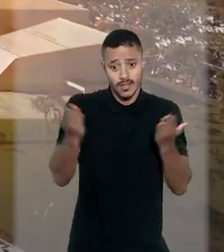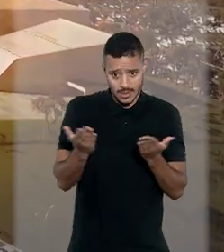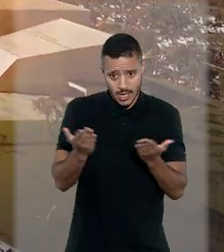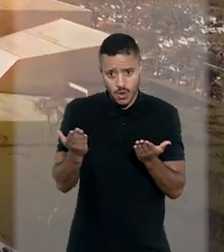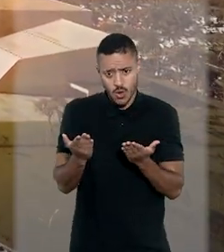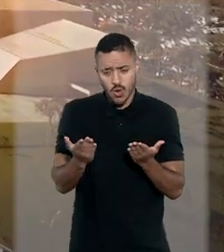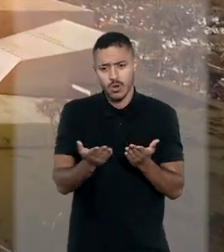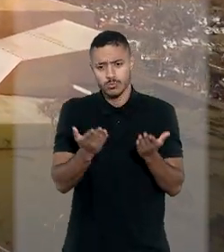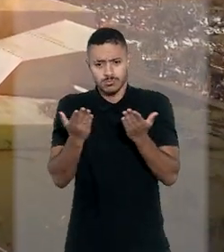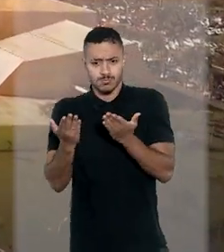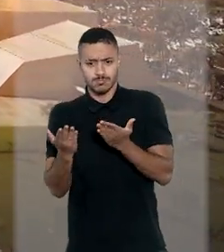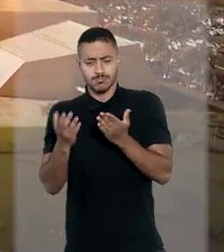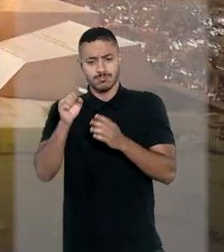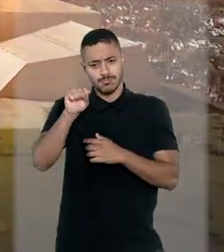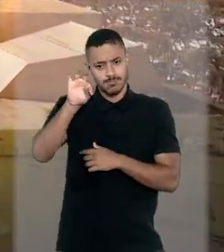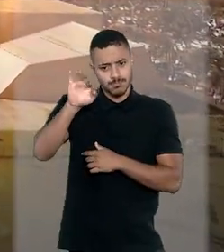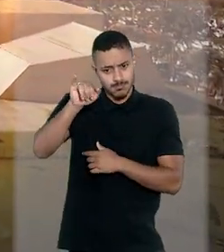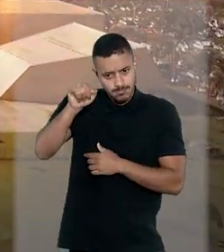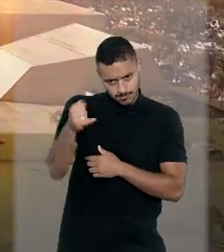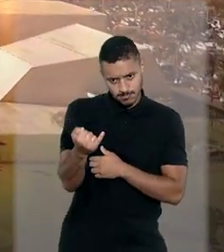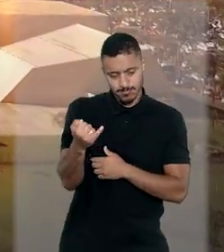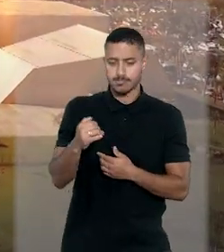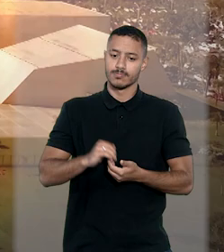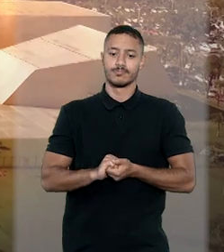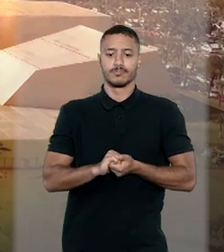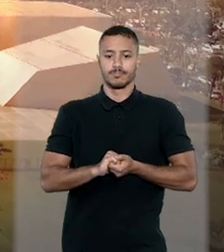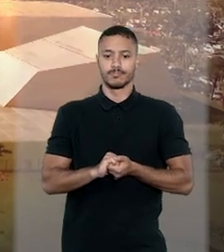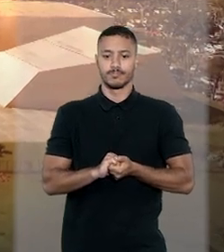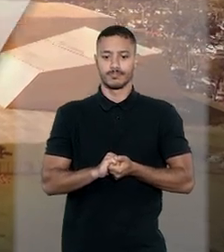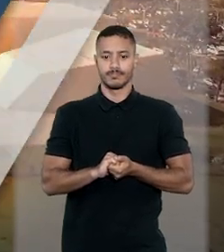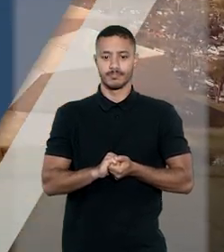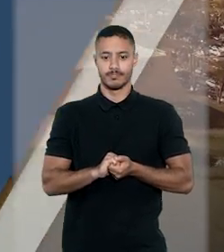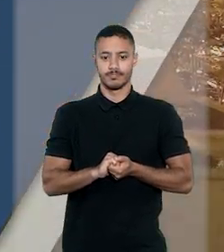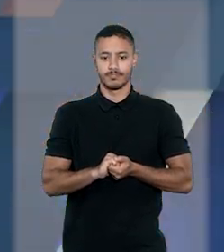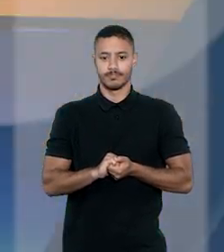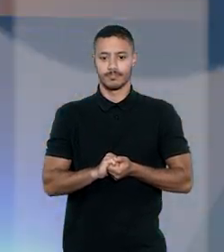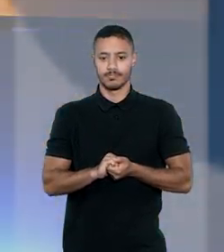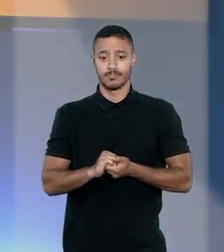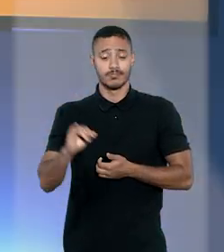Começa agora o programa do Superior Tribunal de Justiça.